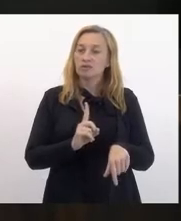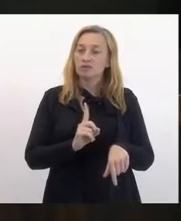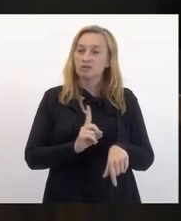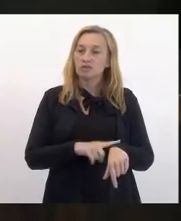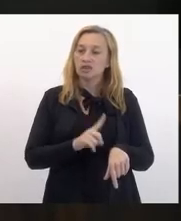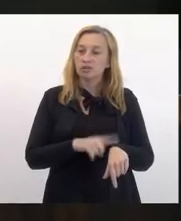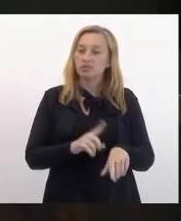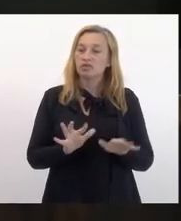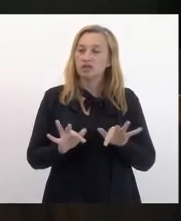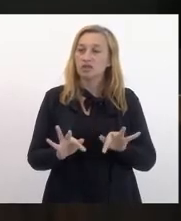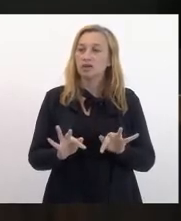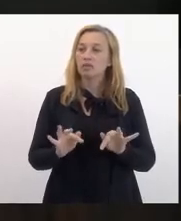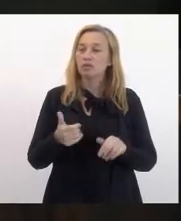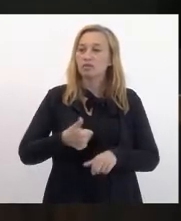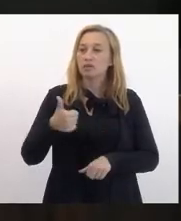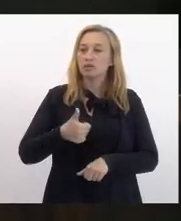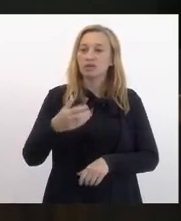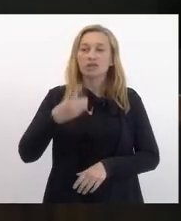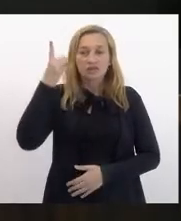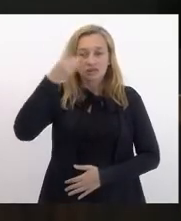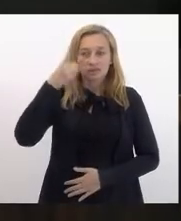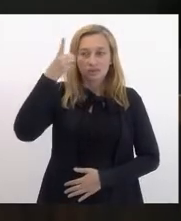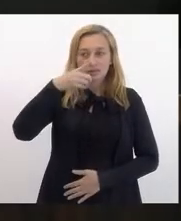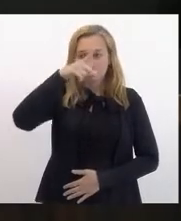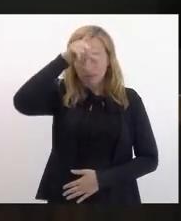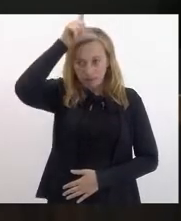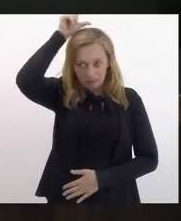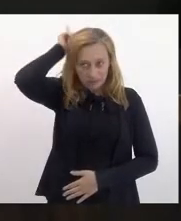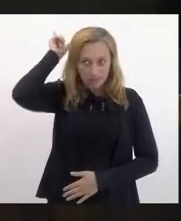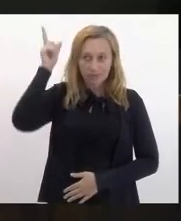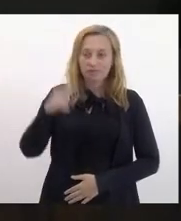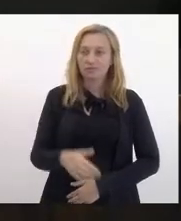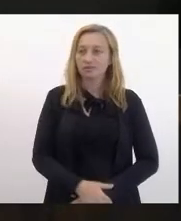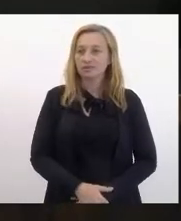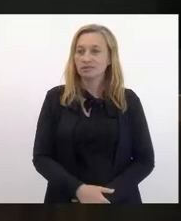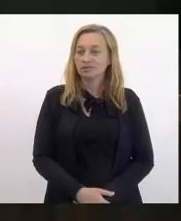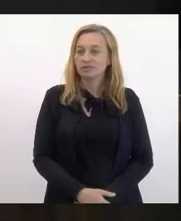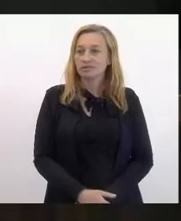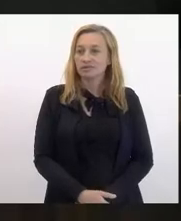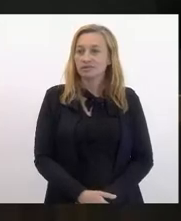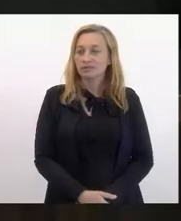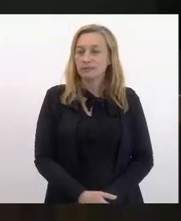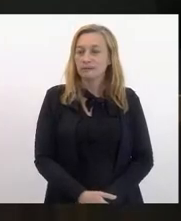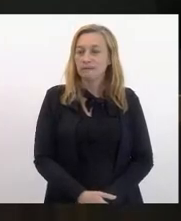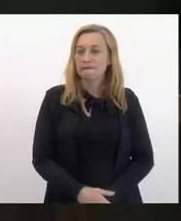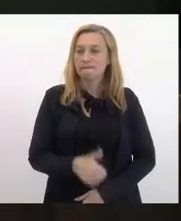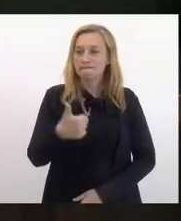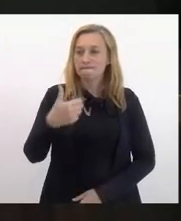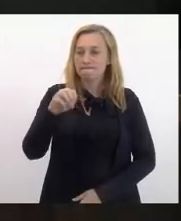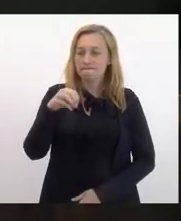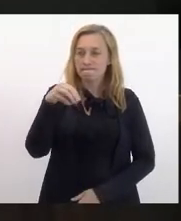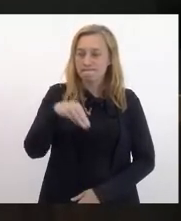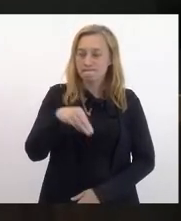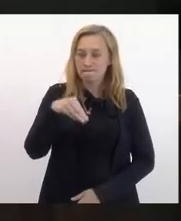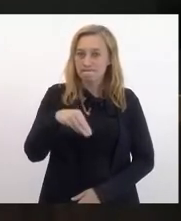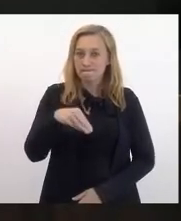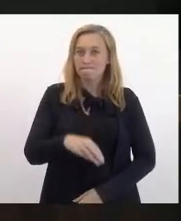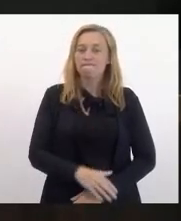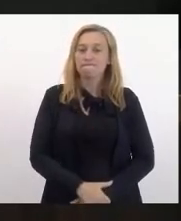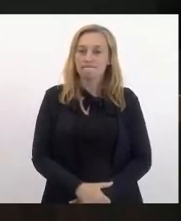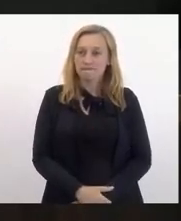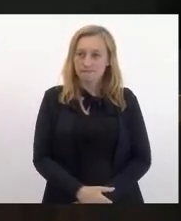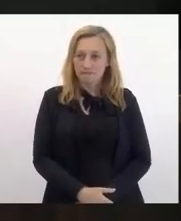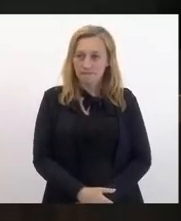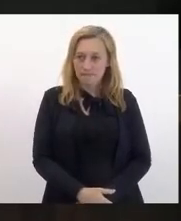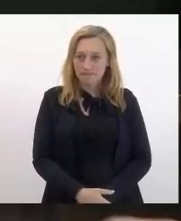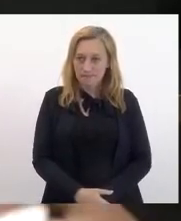o primeiro orador inscrito, que é o nobre deputado Luiz Paulo. Vossa Excelência dispõe de 10 minutos no